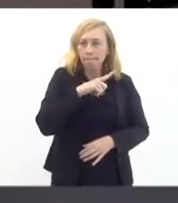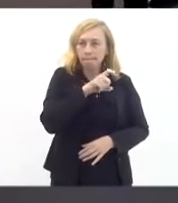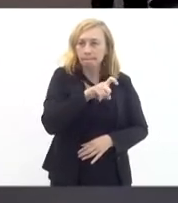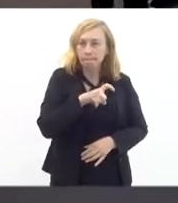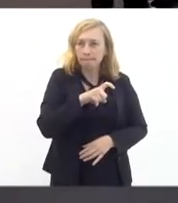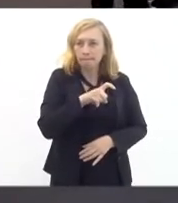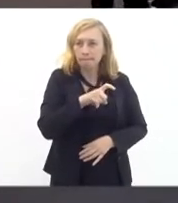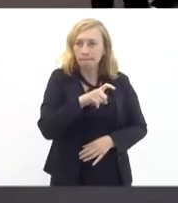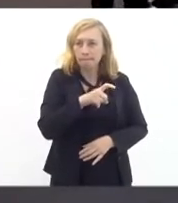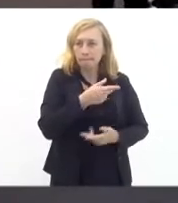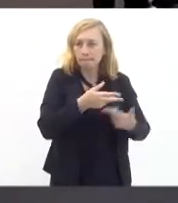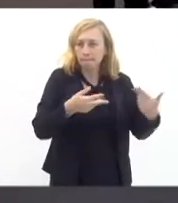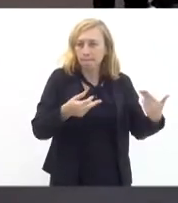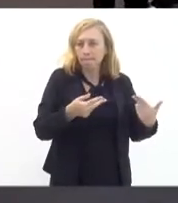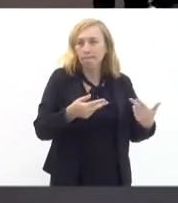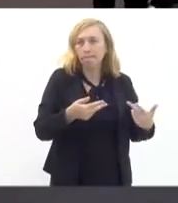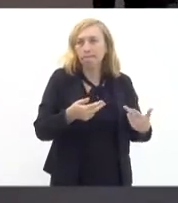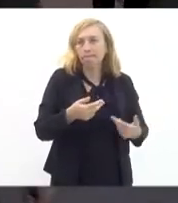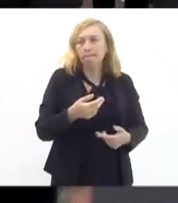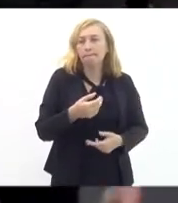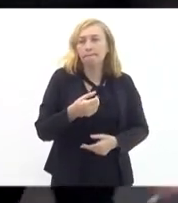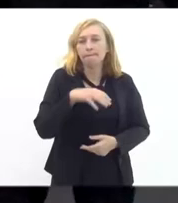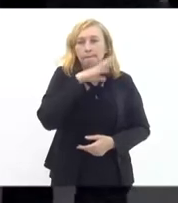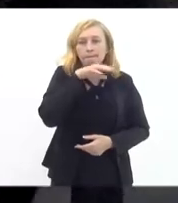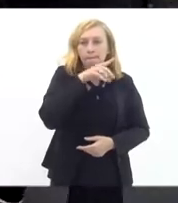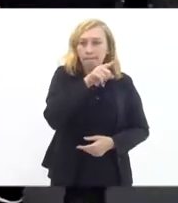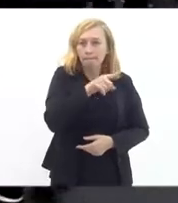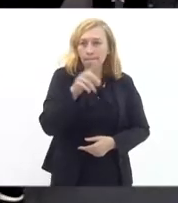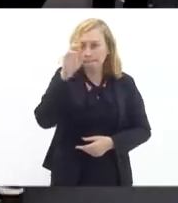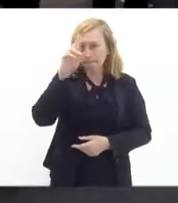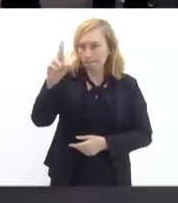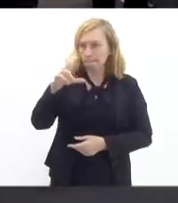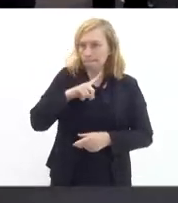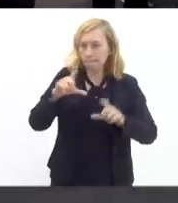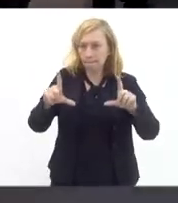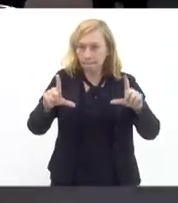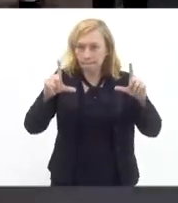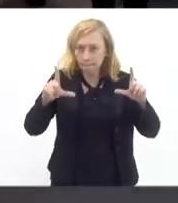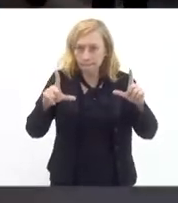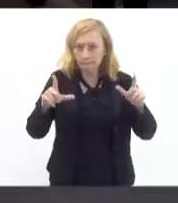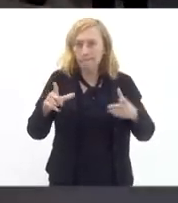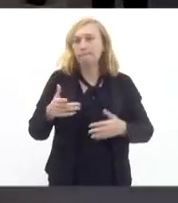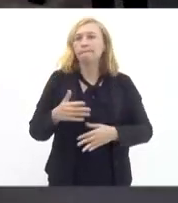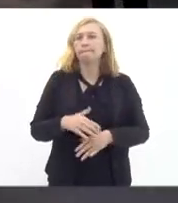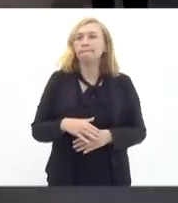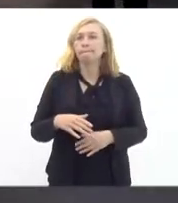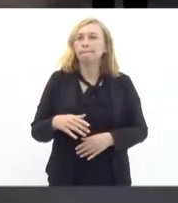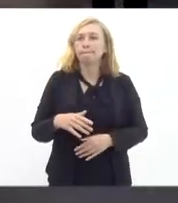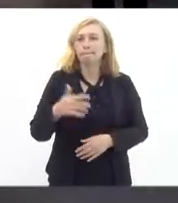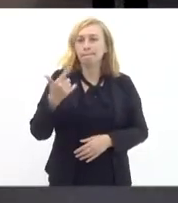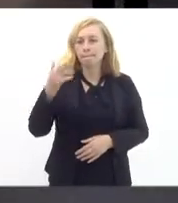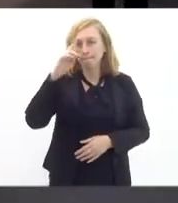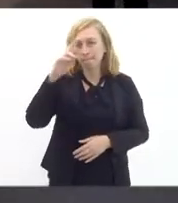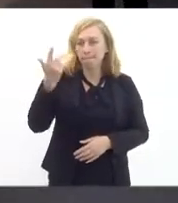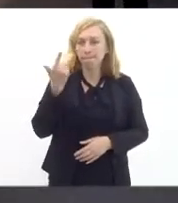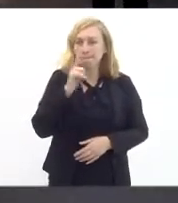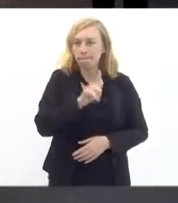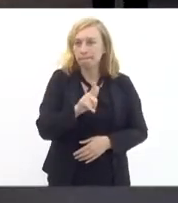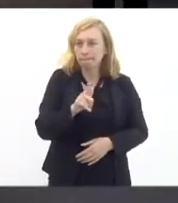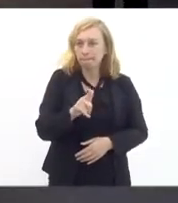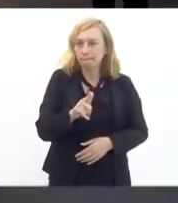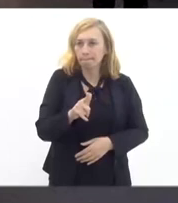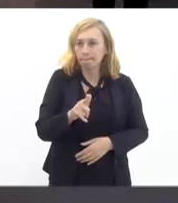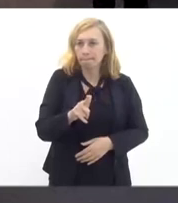de animais lá. Se vocês... o senhor tem uma mídia atrás do senhor. Se o senhor conseguisse fazer com